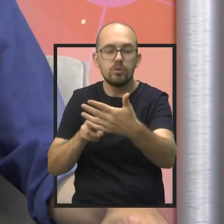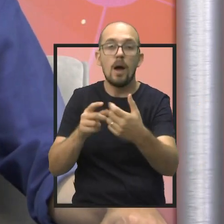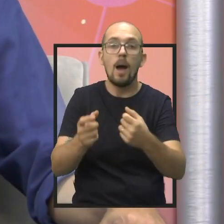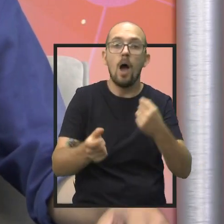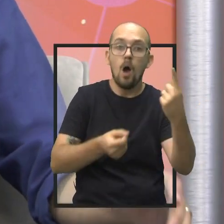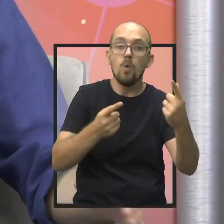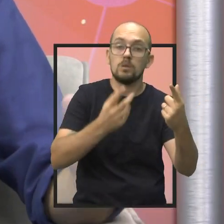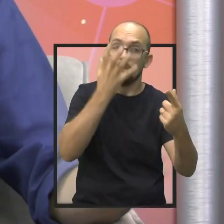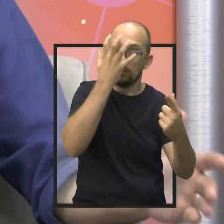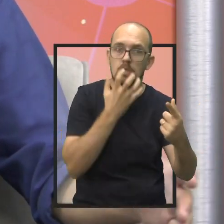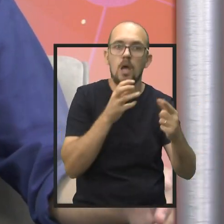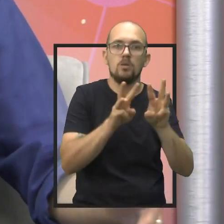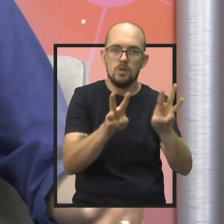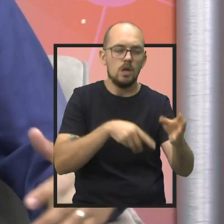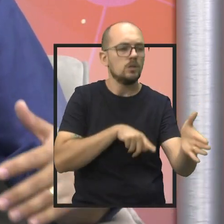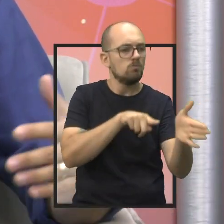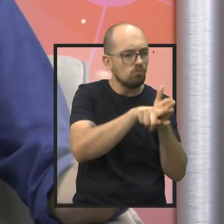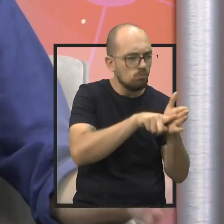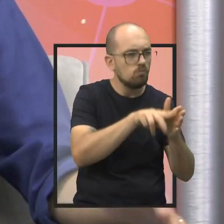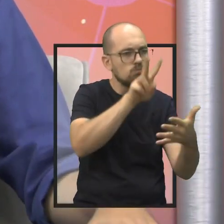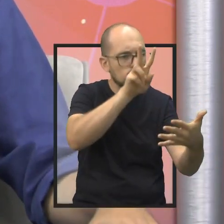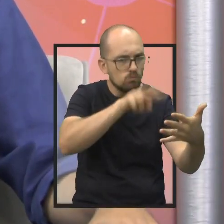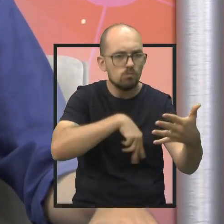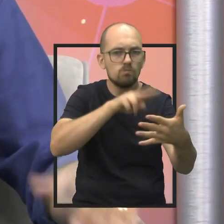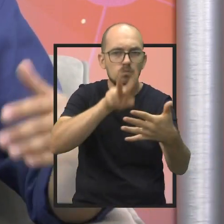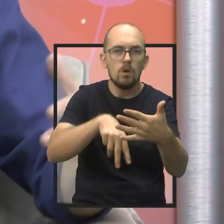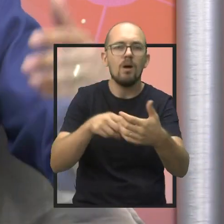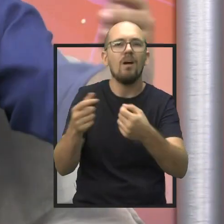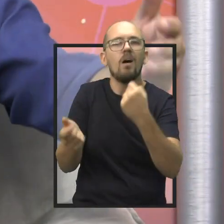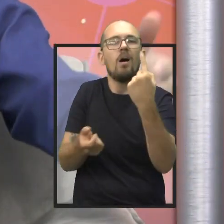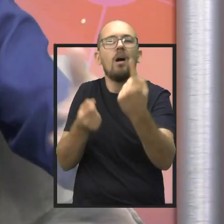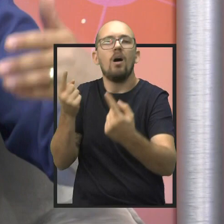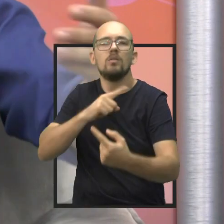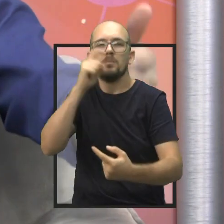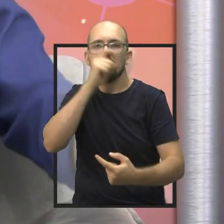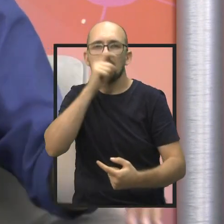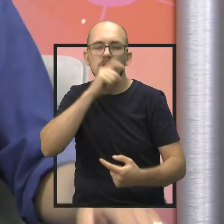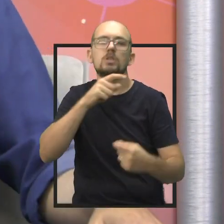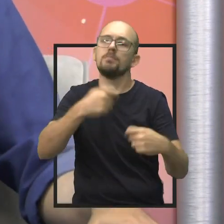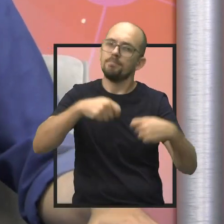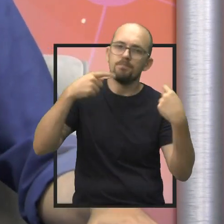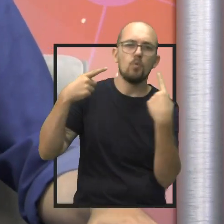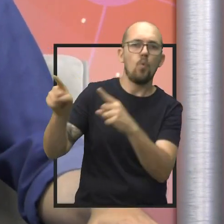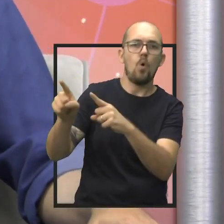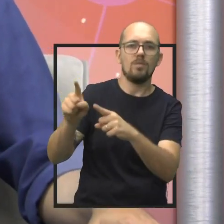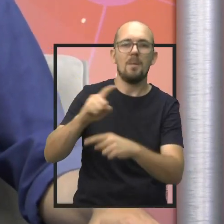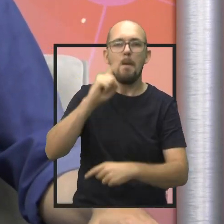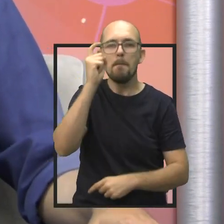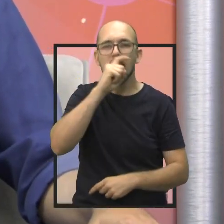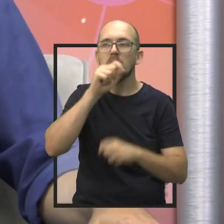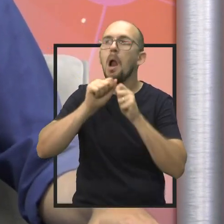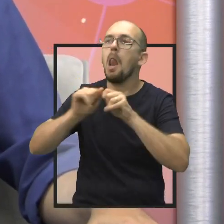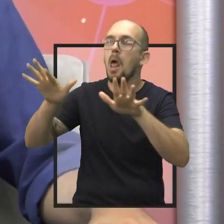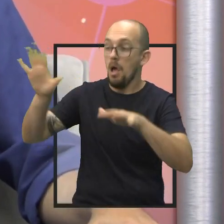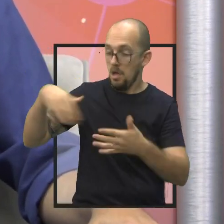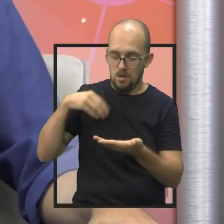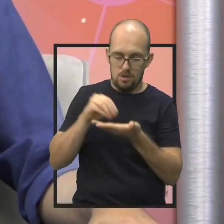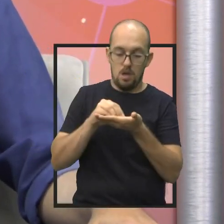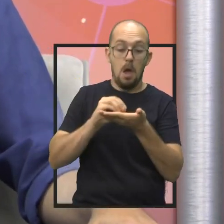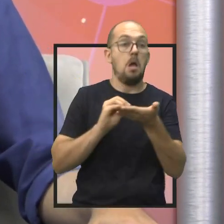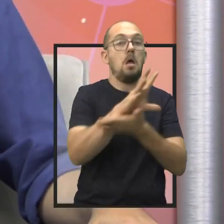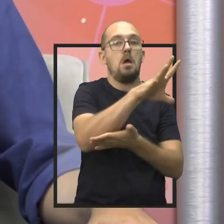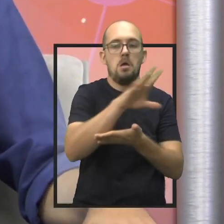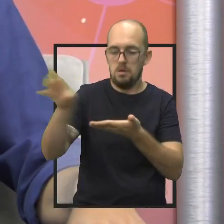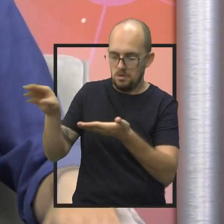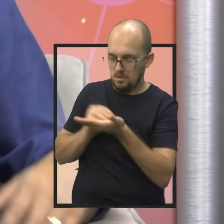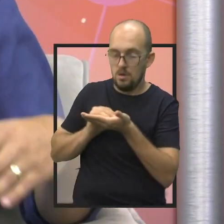sérios, a maioria dos órgãos de imprensa sérios estão até combatendo as fake news, né? Que existem de monte, né? No